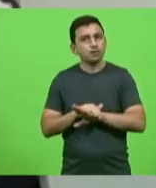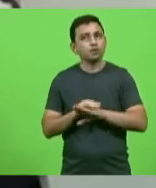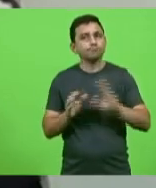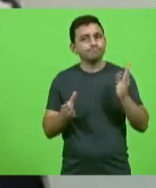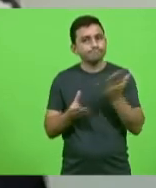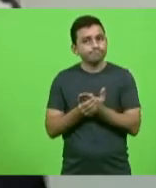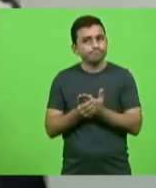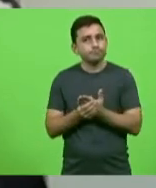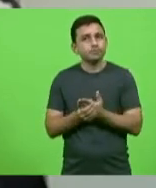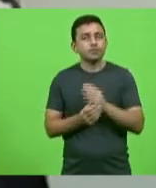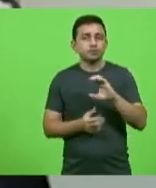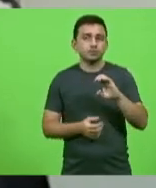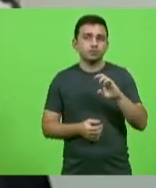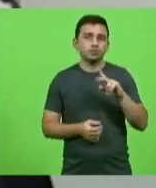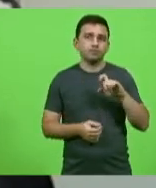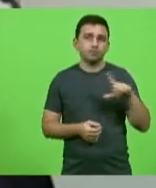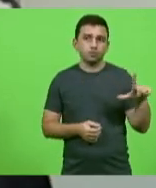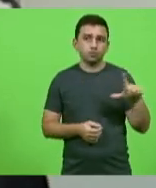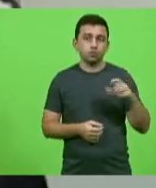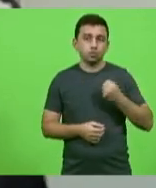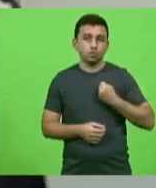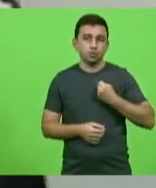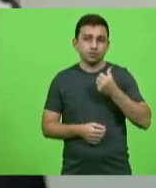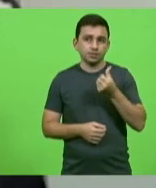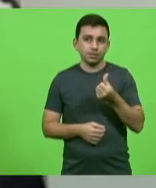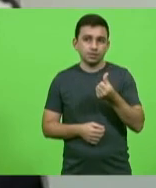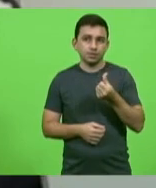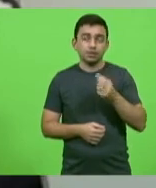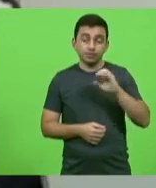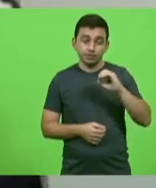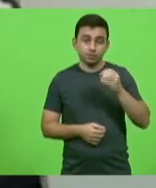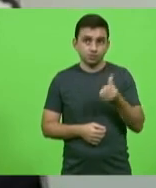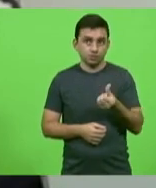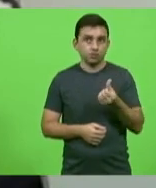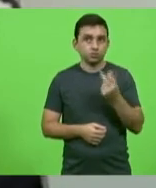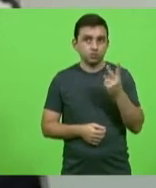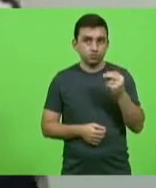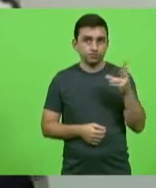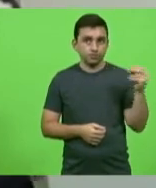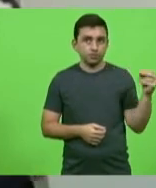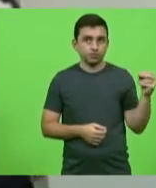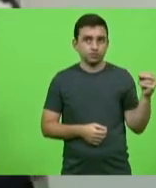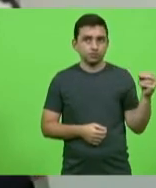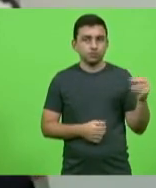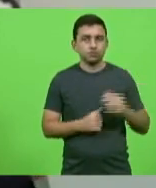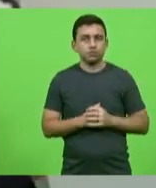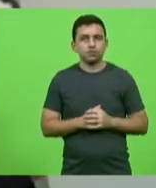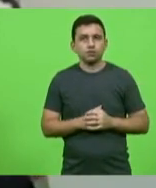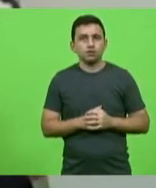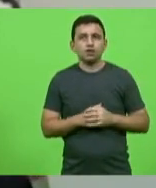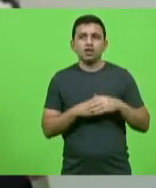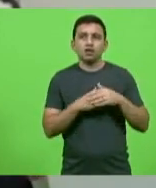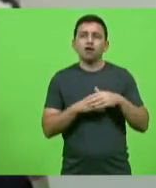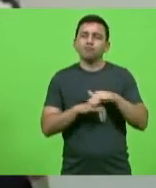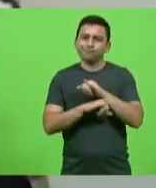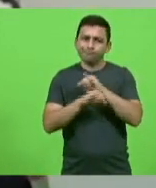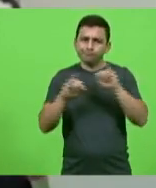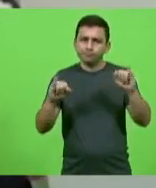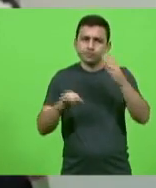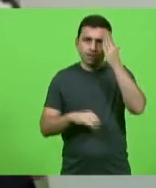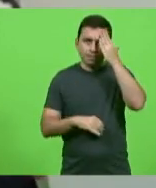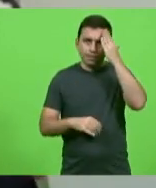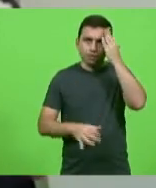do inquérito civil nº 6 mil 06 de 2020 dando aí a